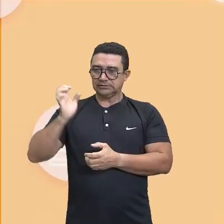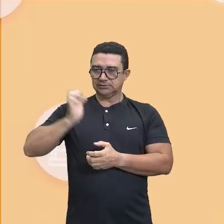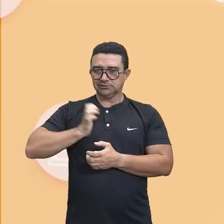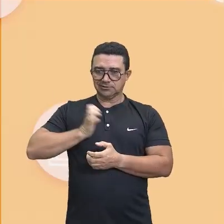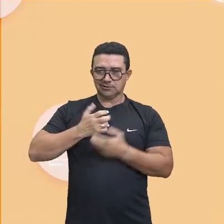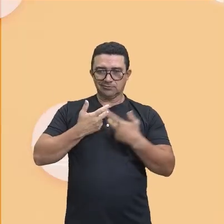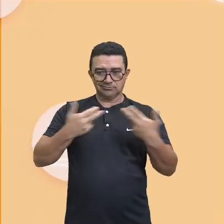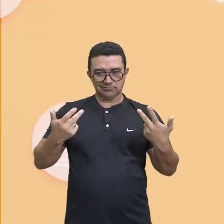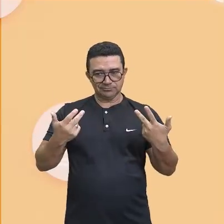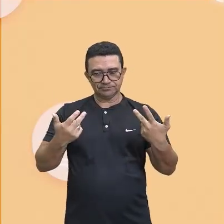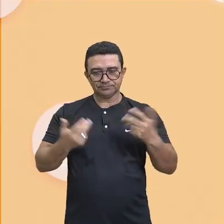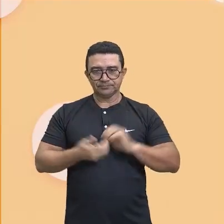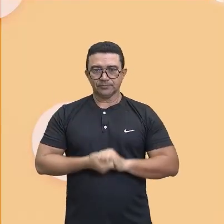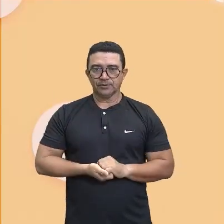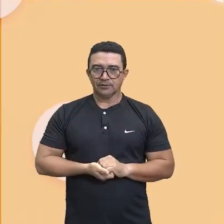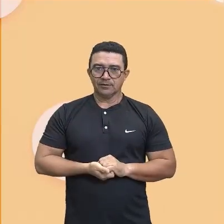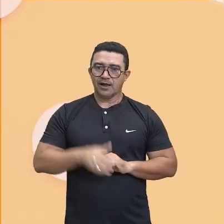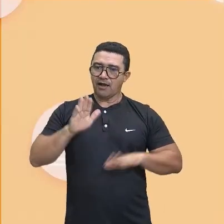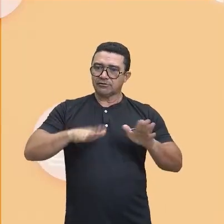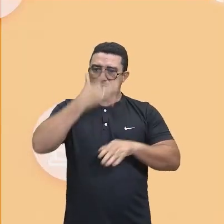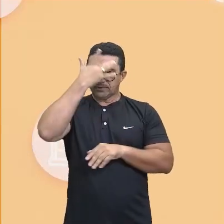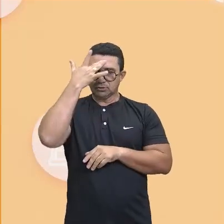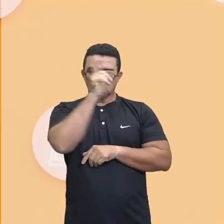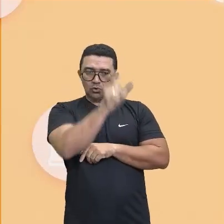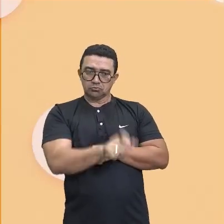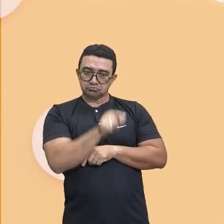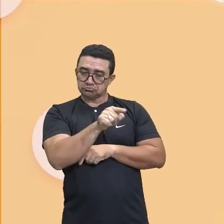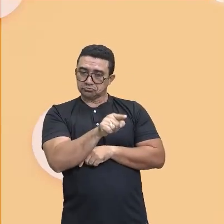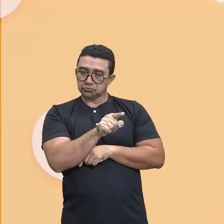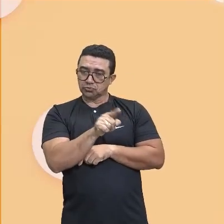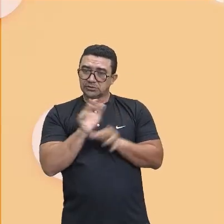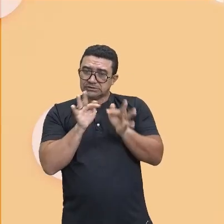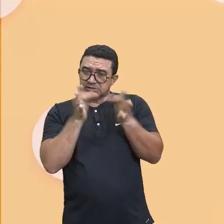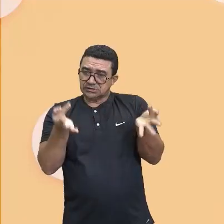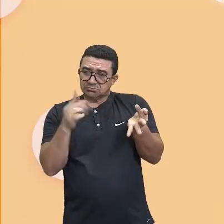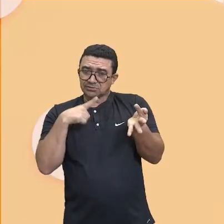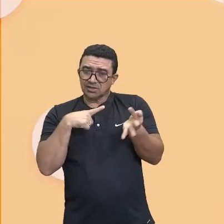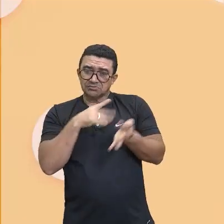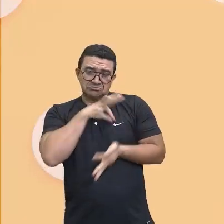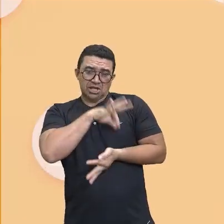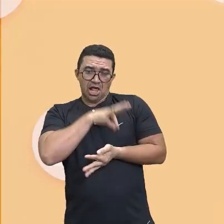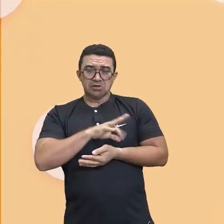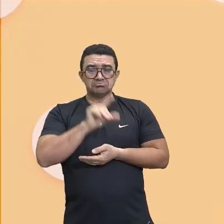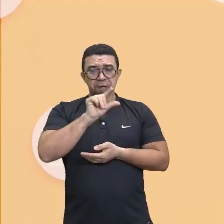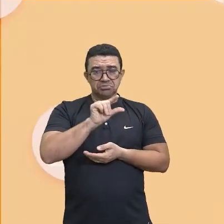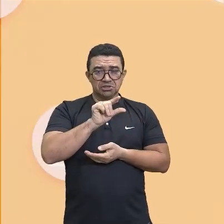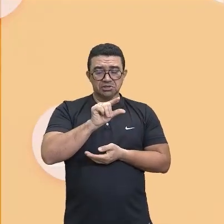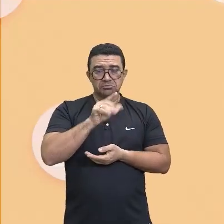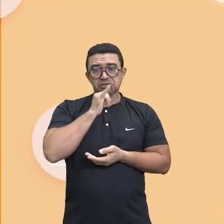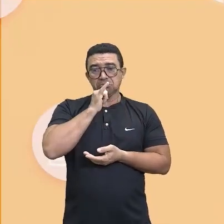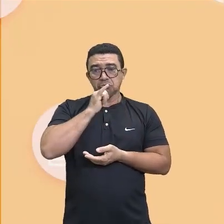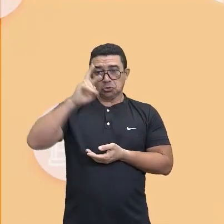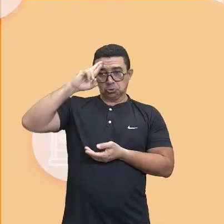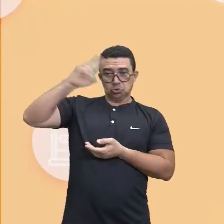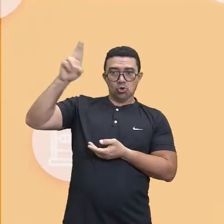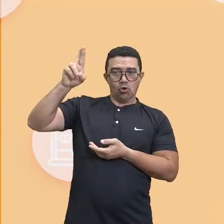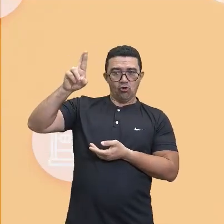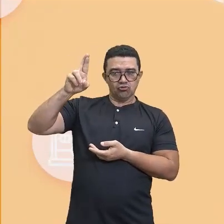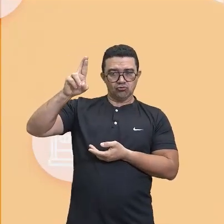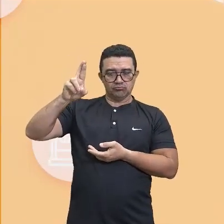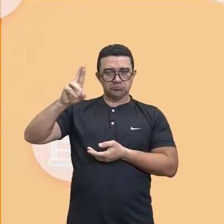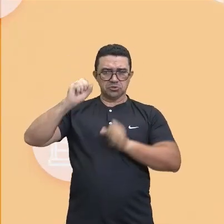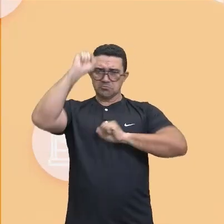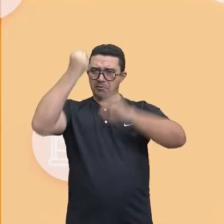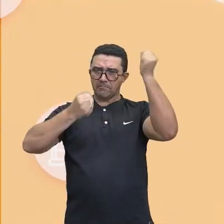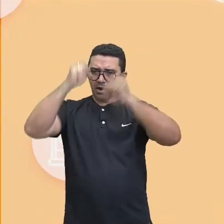produz muito, né? Um trabalhador simples tem acesso a uma quantidade de dinheiro bem menor do que o dono de um meio de produção, do que o dono